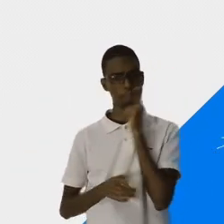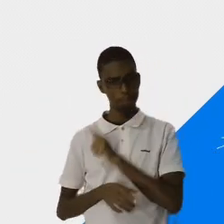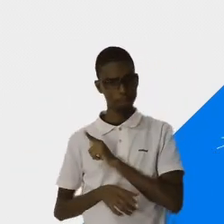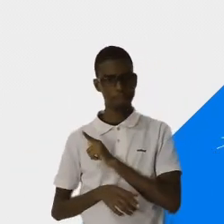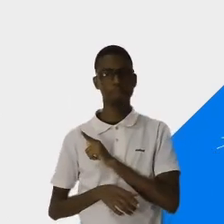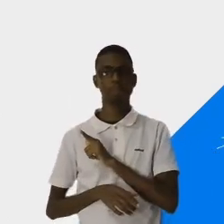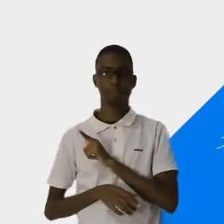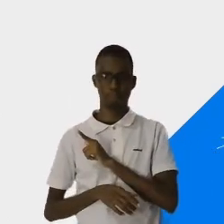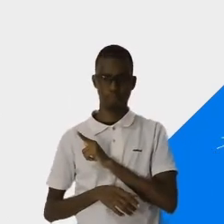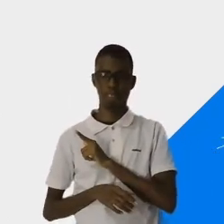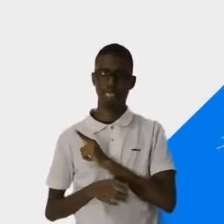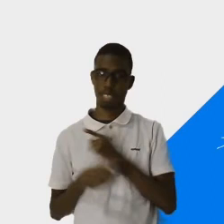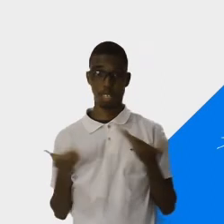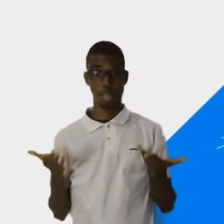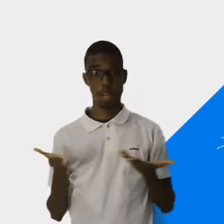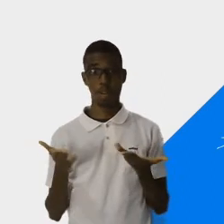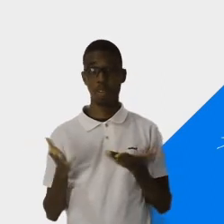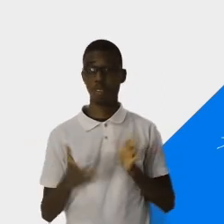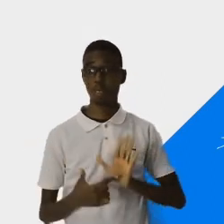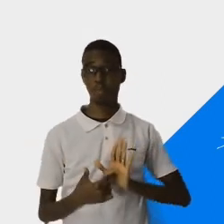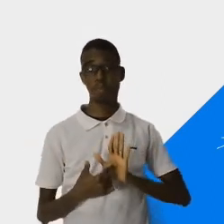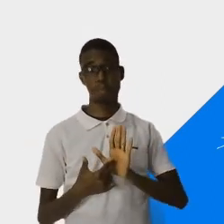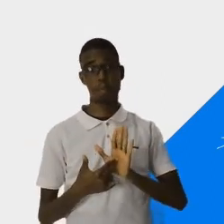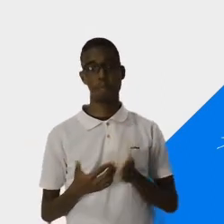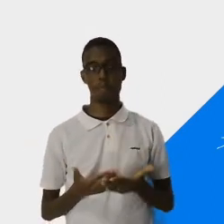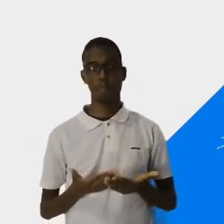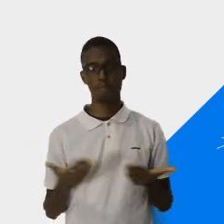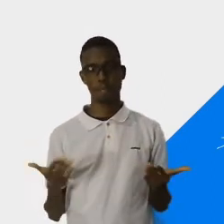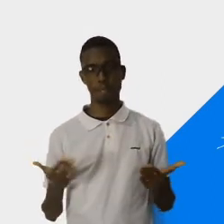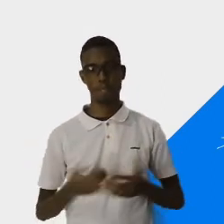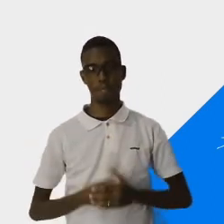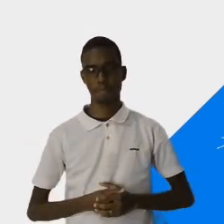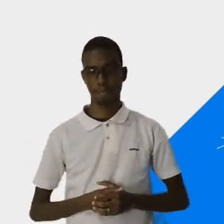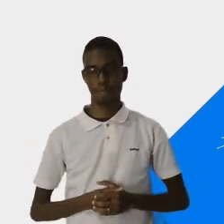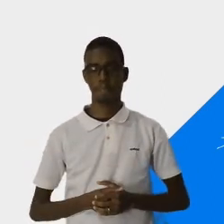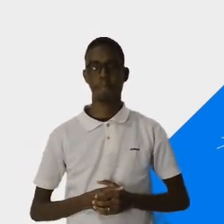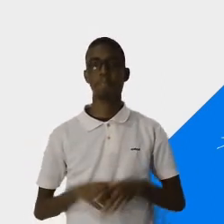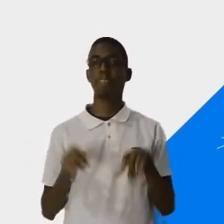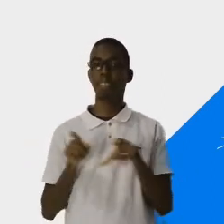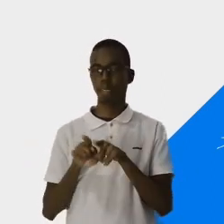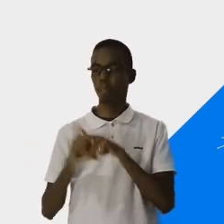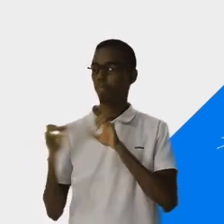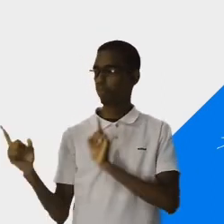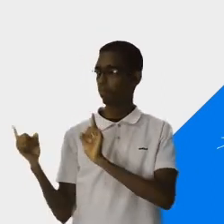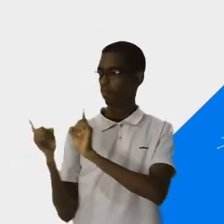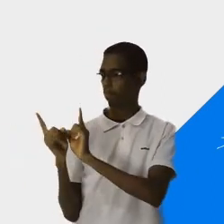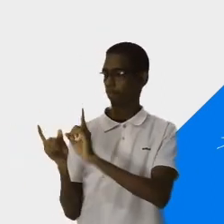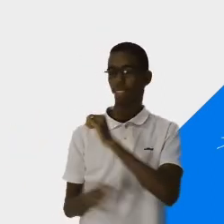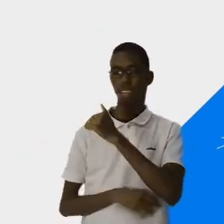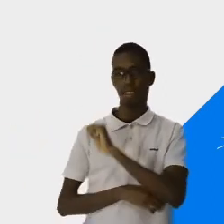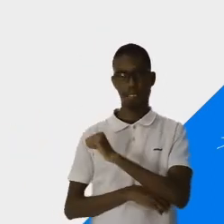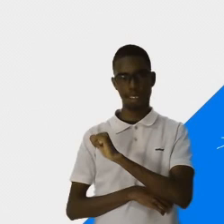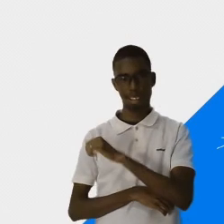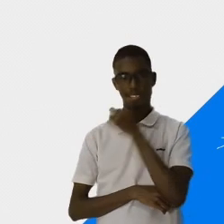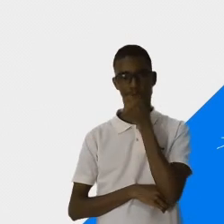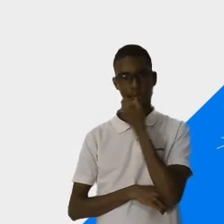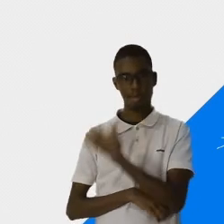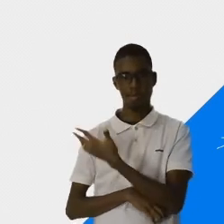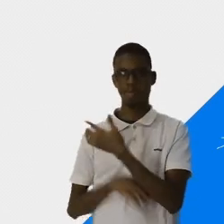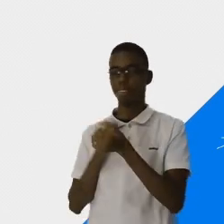apresentando hoje para vocês. Uma boa anamnese é importante fazer, entrevista,